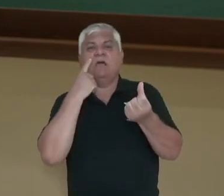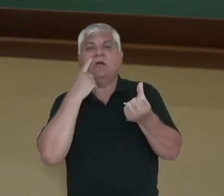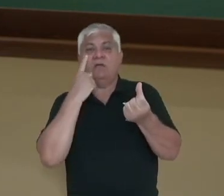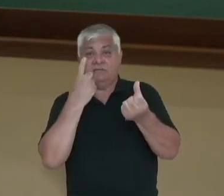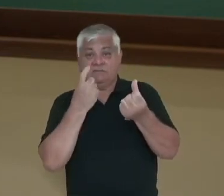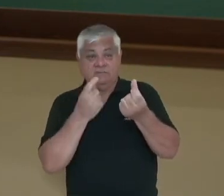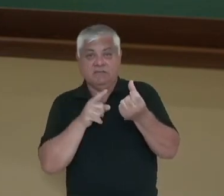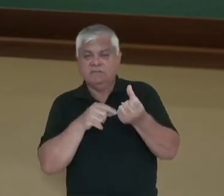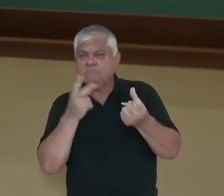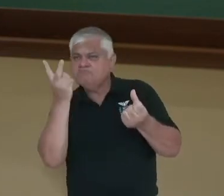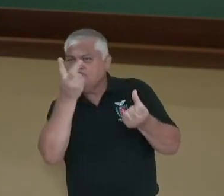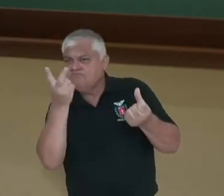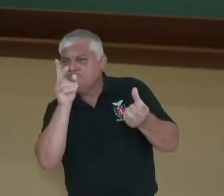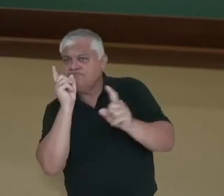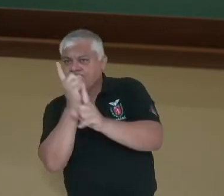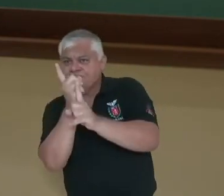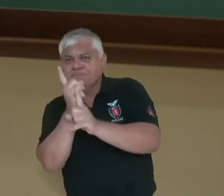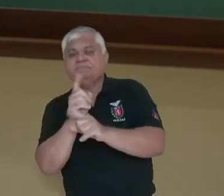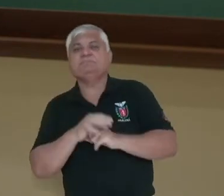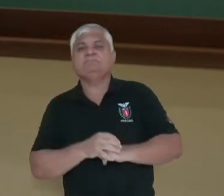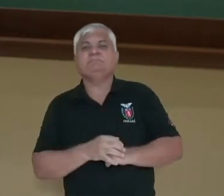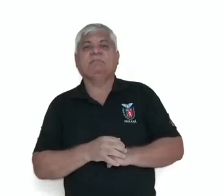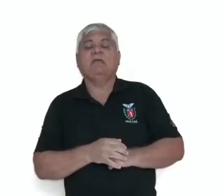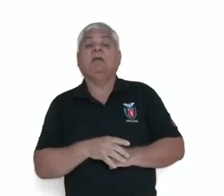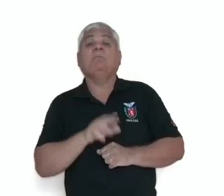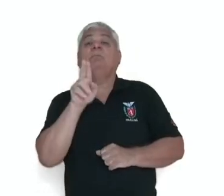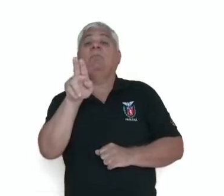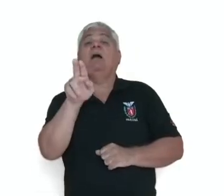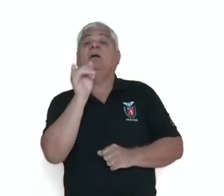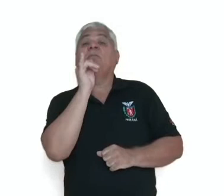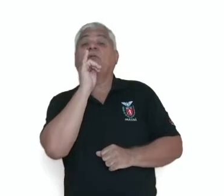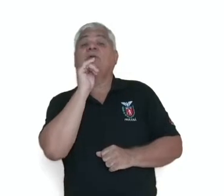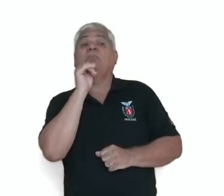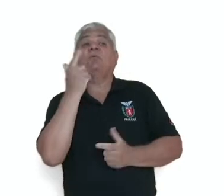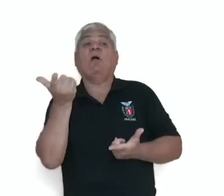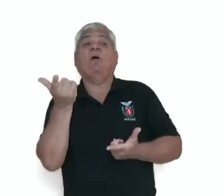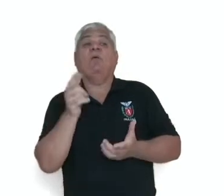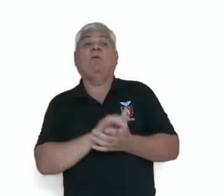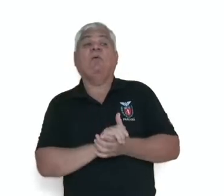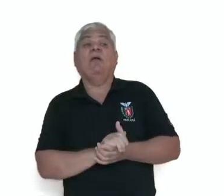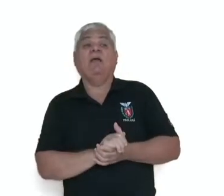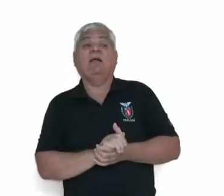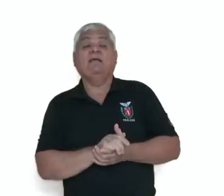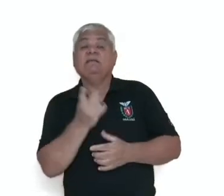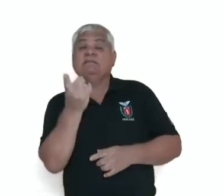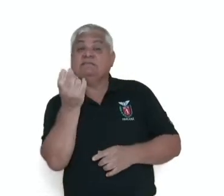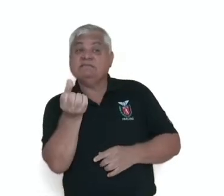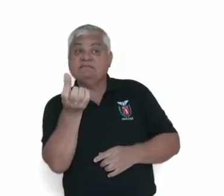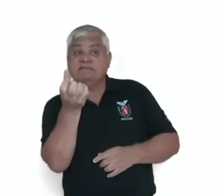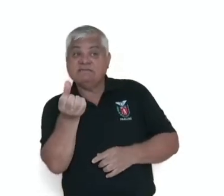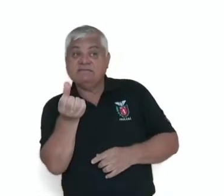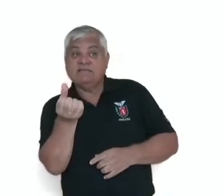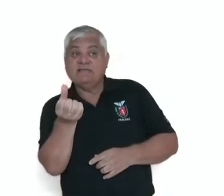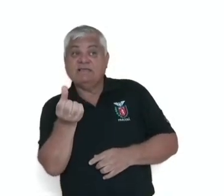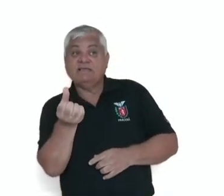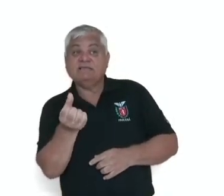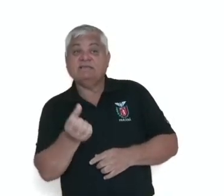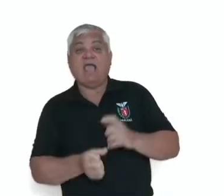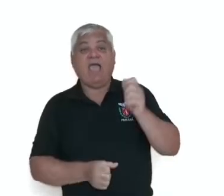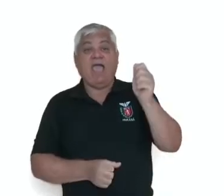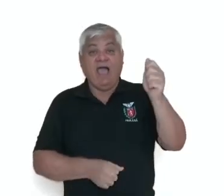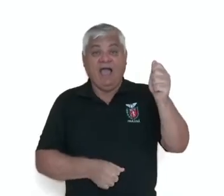está o 16, correto. Então, nós precisamos escrevê-lo como o elemento A